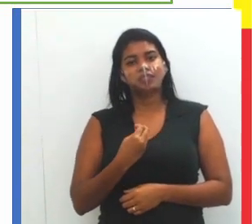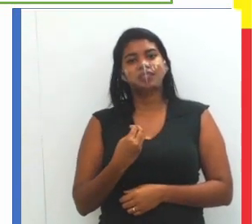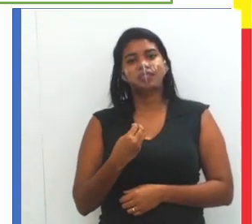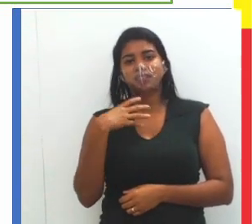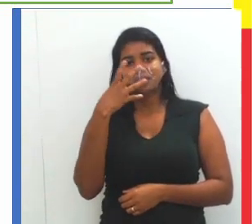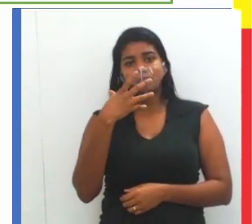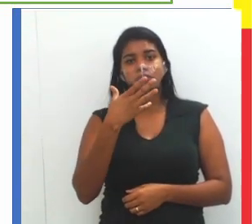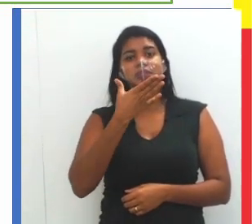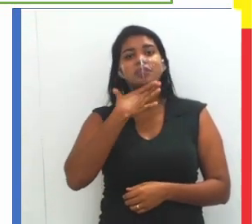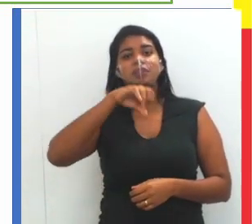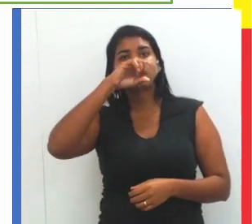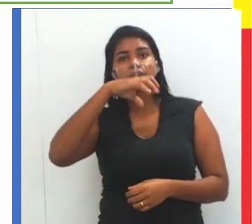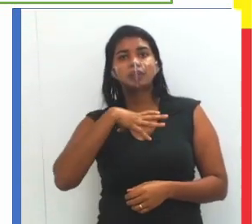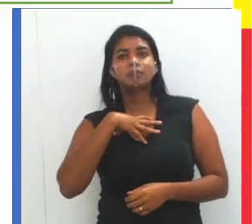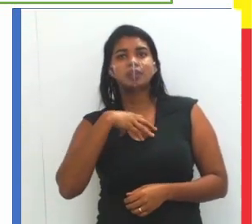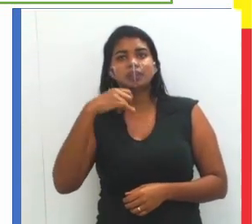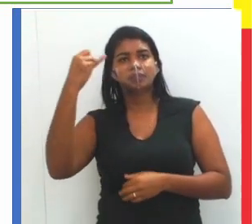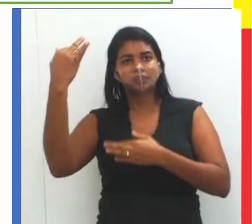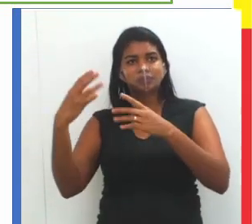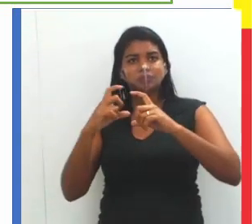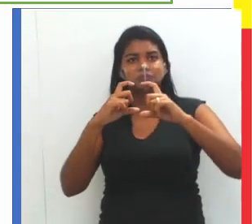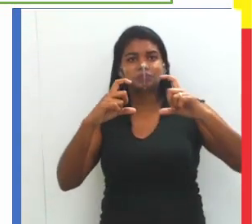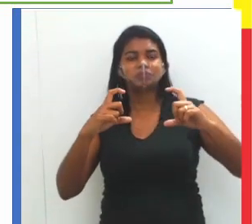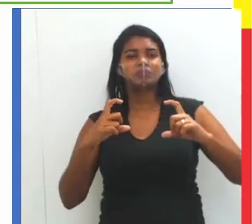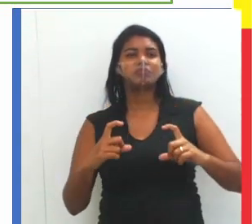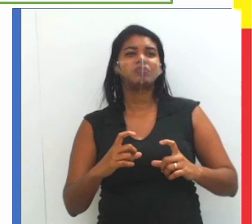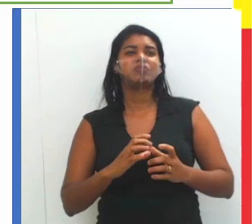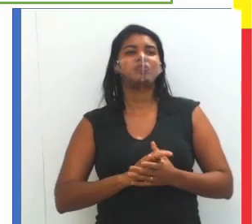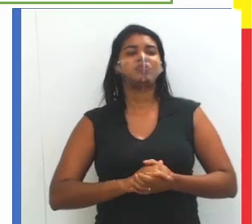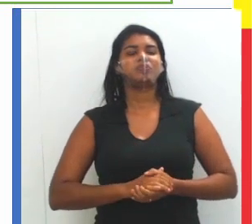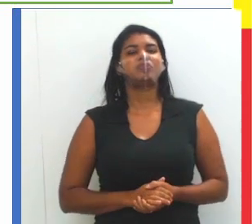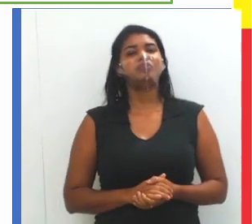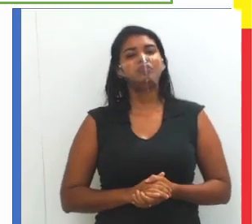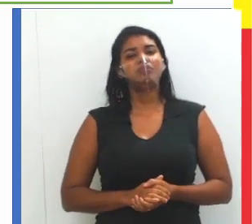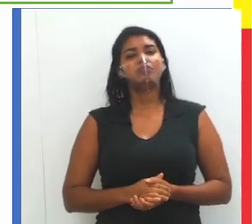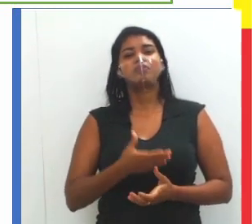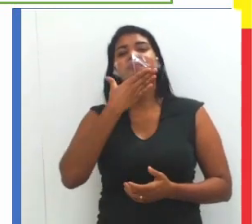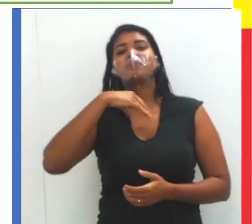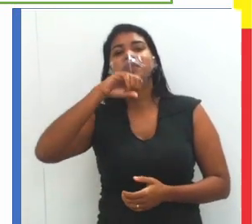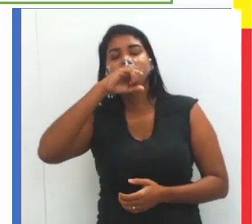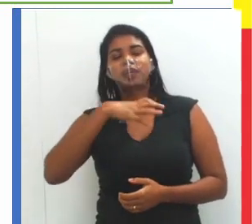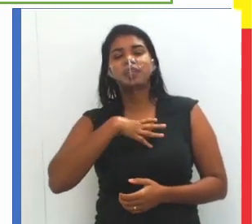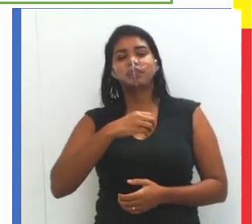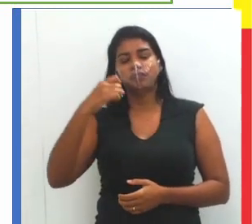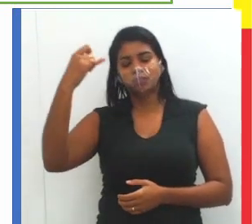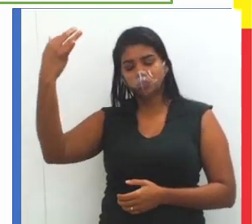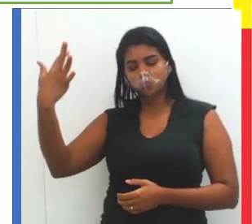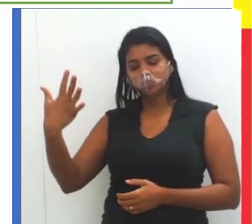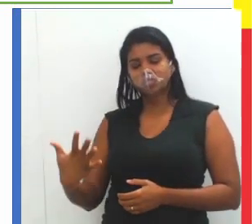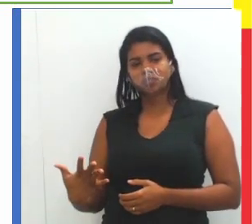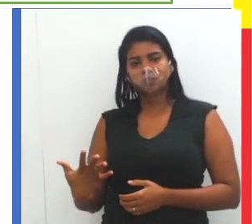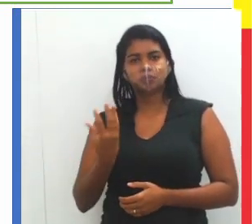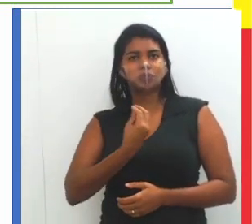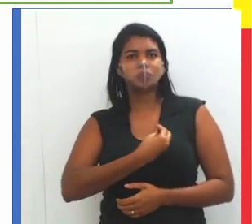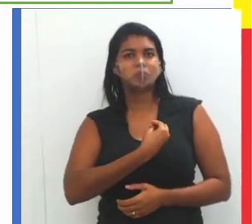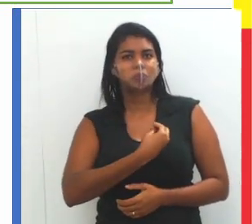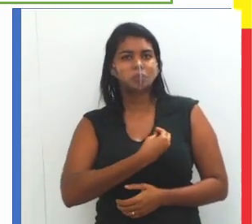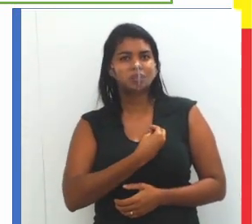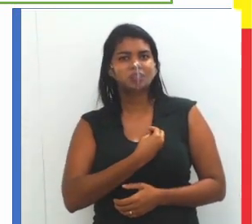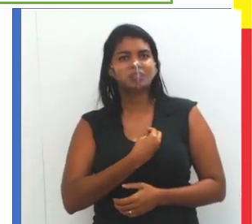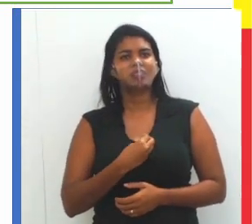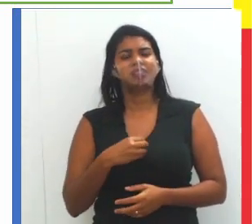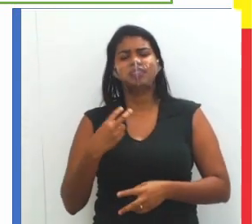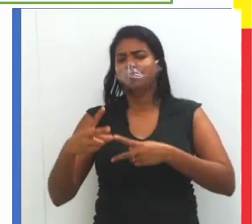Filho, narrando a relação conflituosa entre Gonzaga e Gonzaguinha, como você já falou aqui, e o